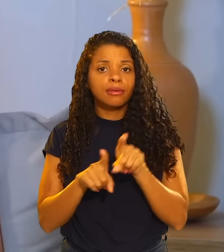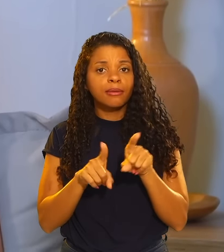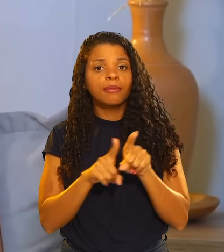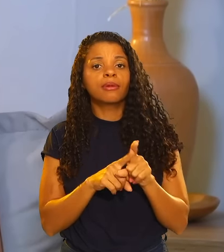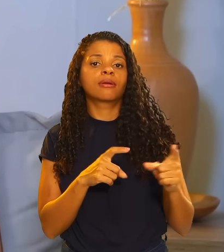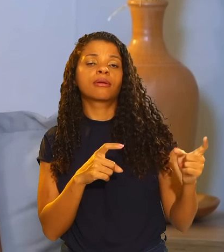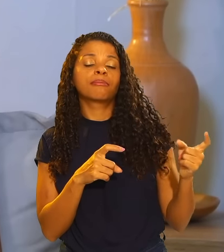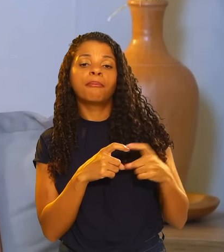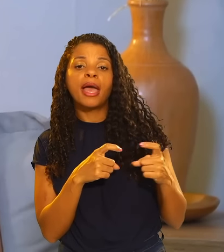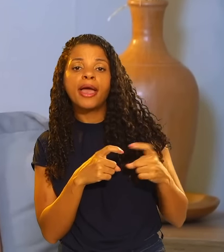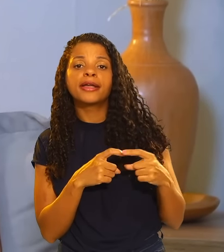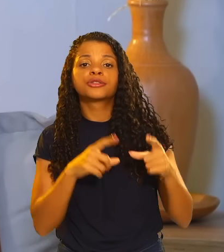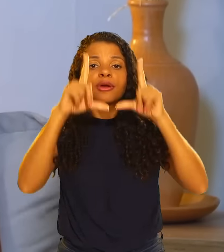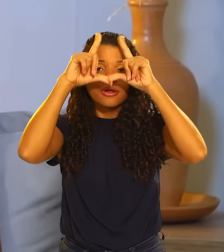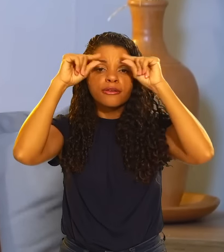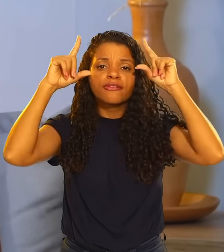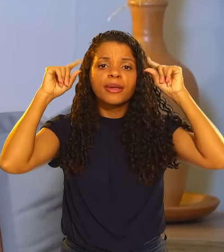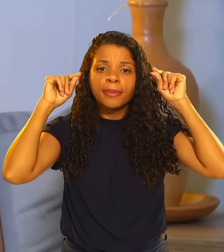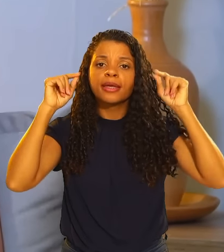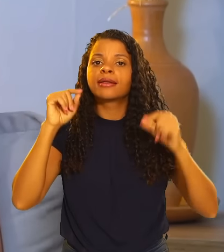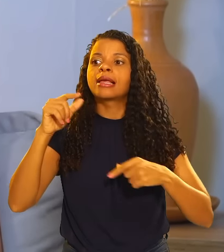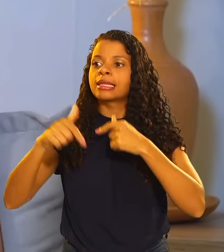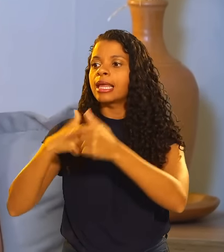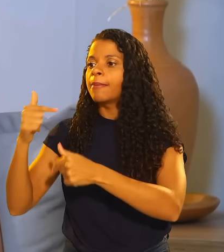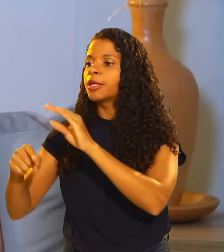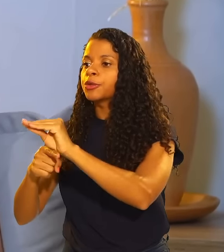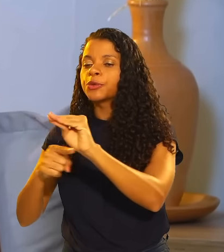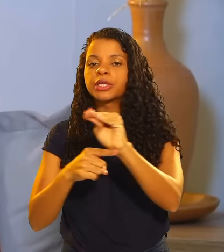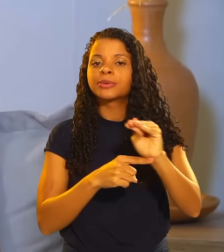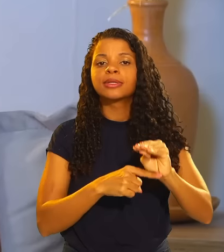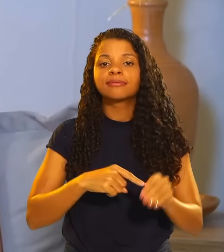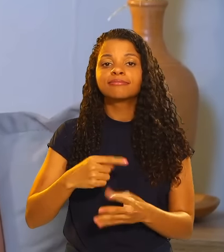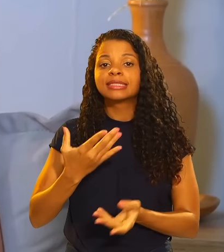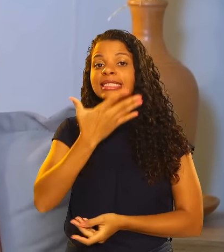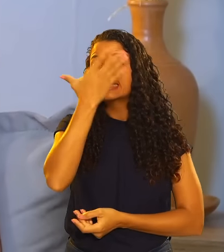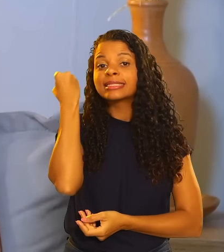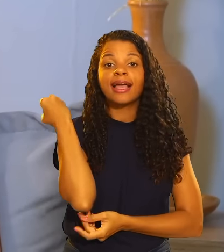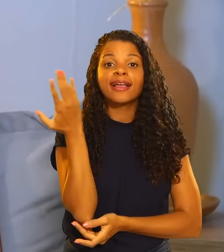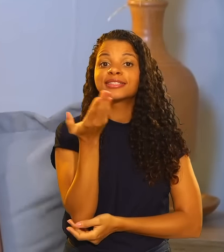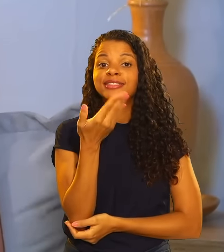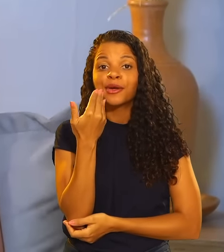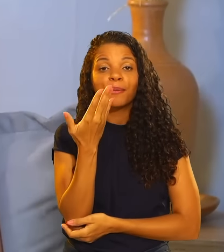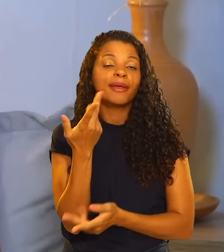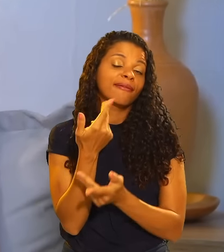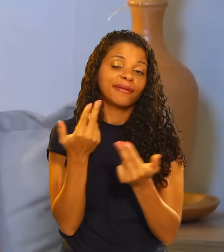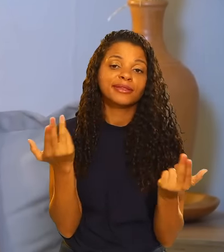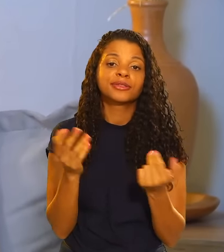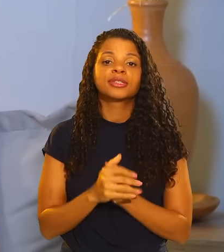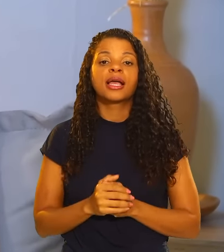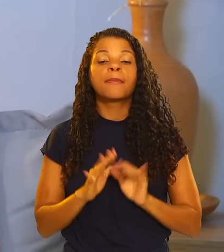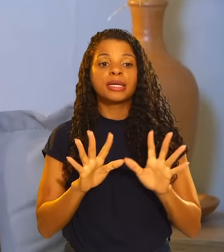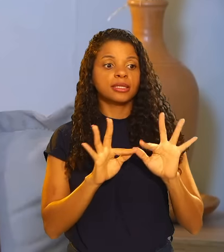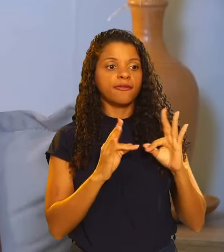tão preocupado com o outro que esquecem de si. Mas isso causou uma preocupação na família de Jesus. Tipo assim, olha, ele não